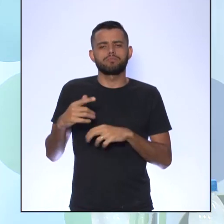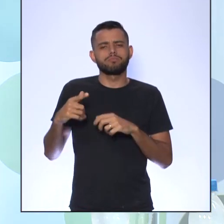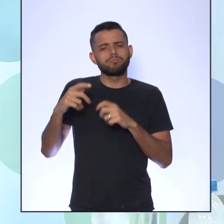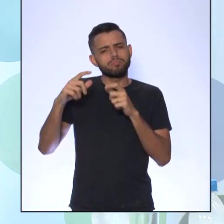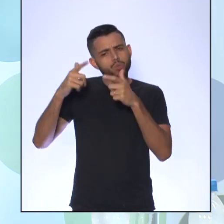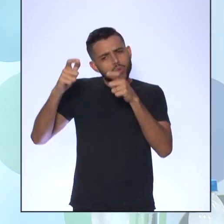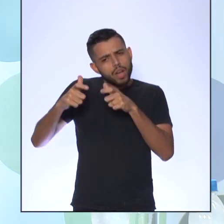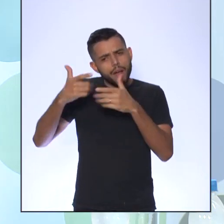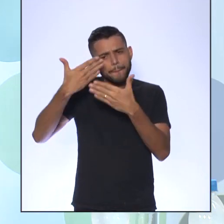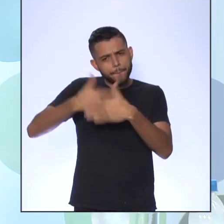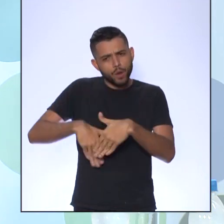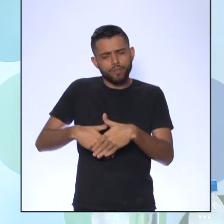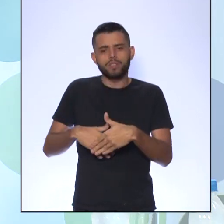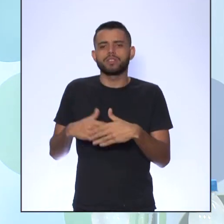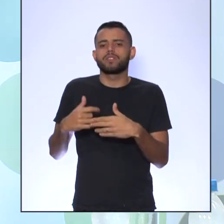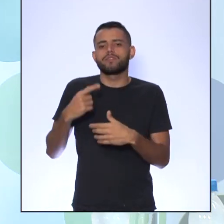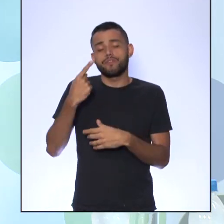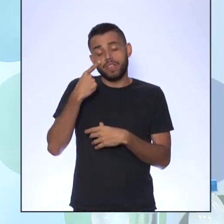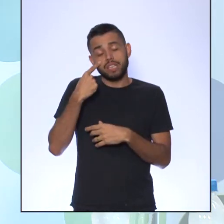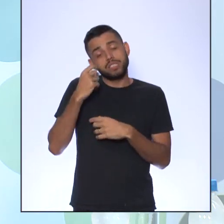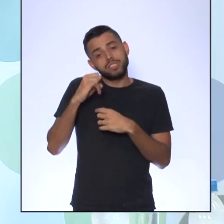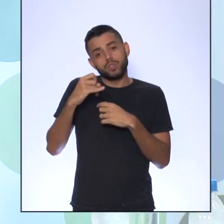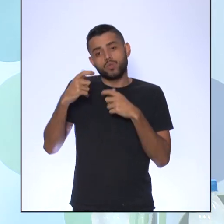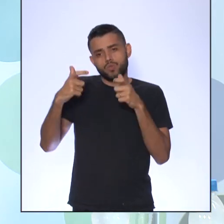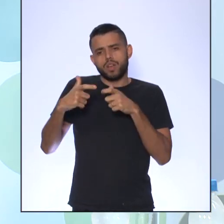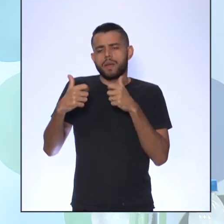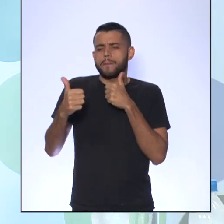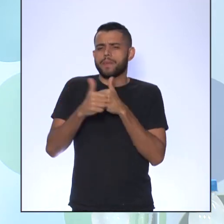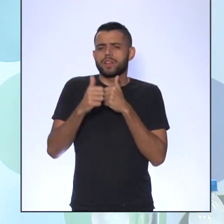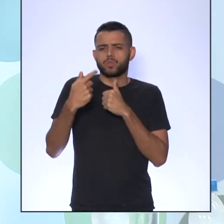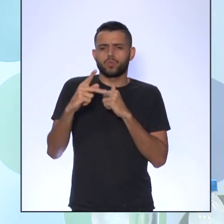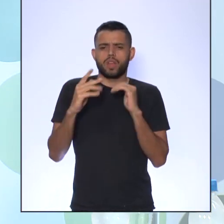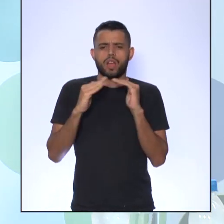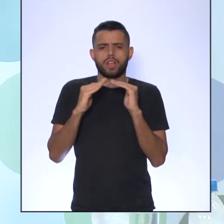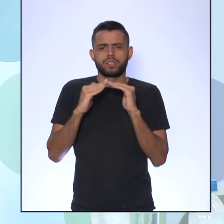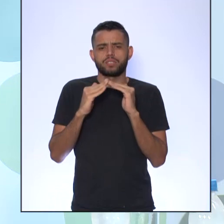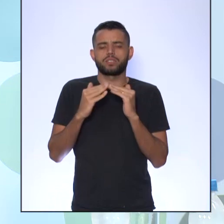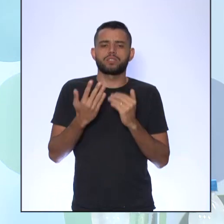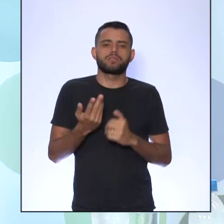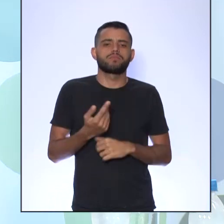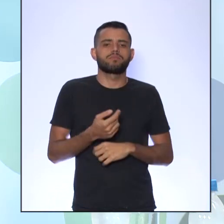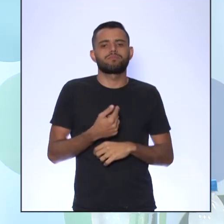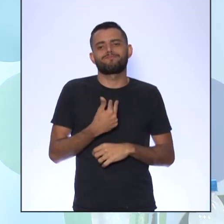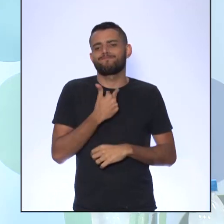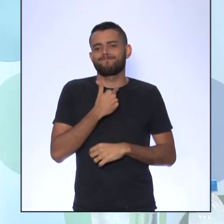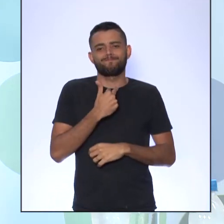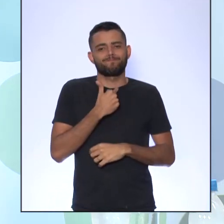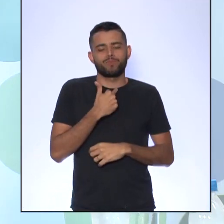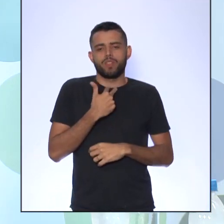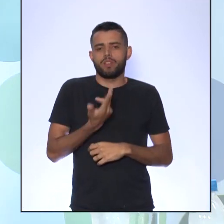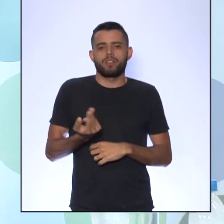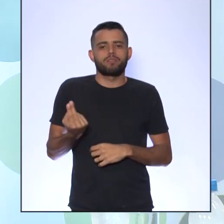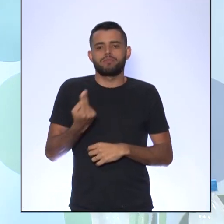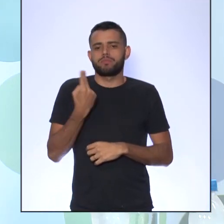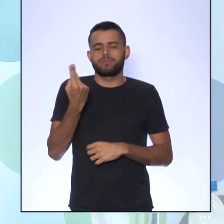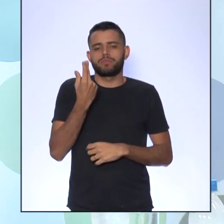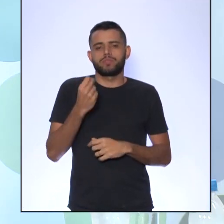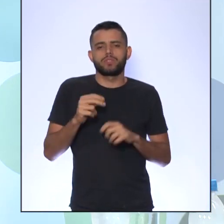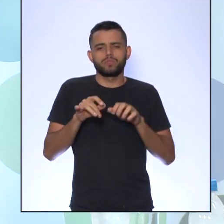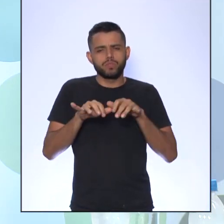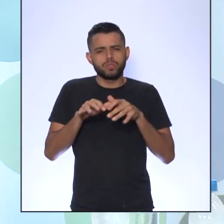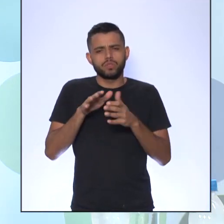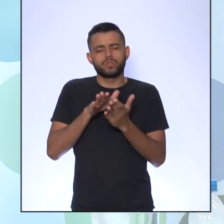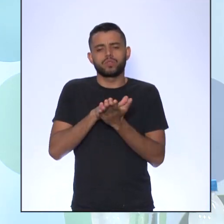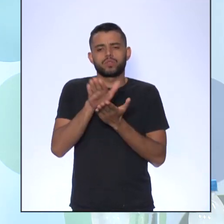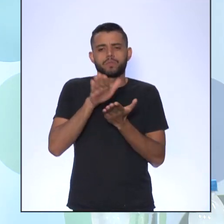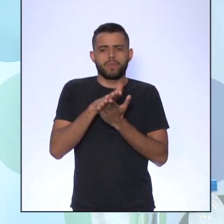polo de aplicação é um polo próximo à sua residência. Né? Senão não compensa, faz realmente, né, no digital, né, no